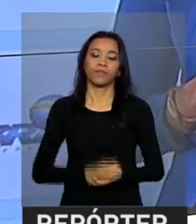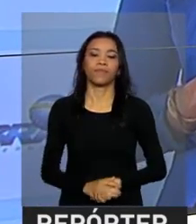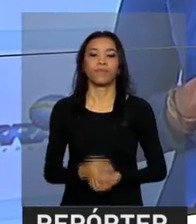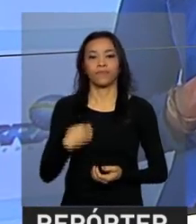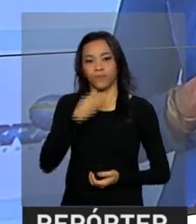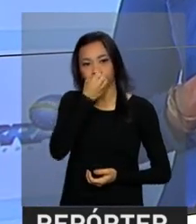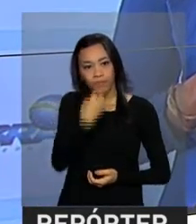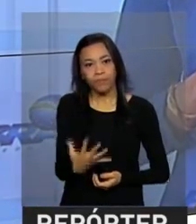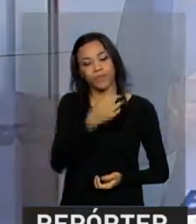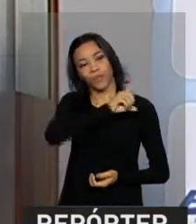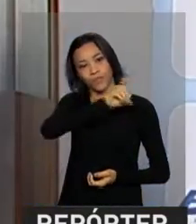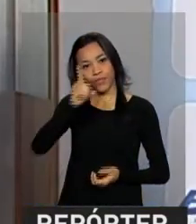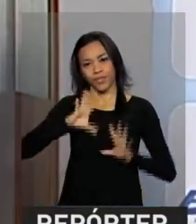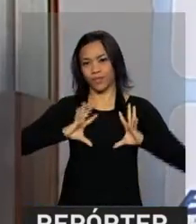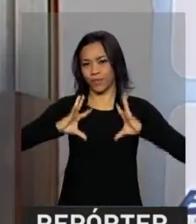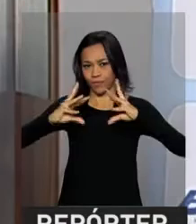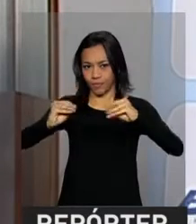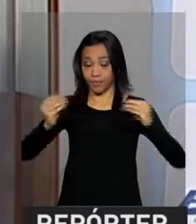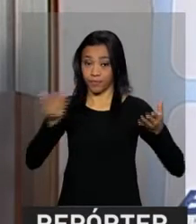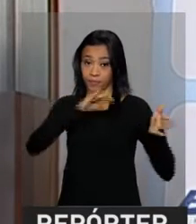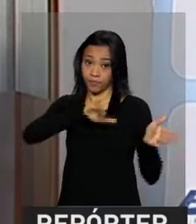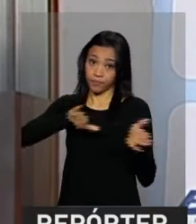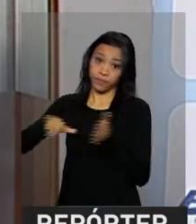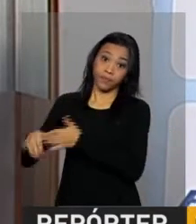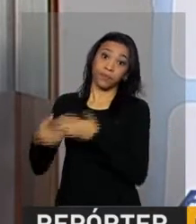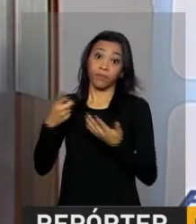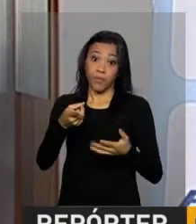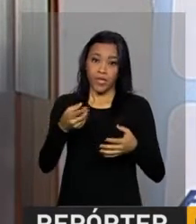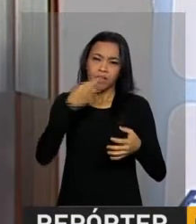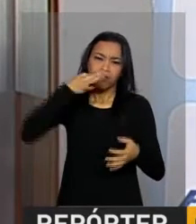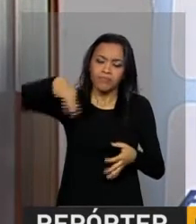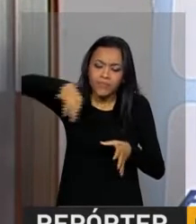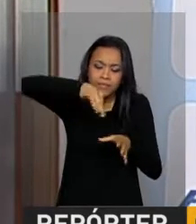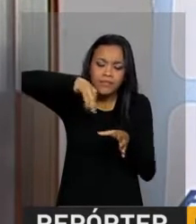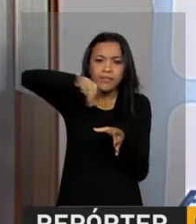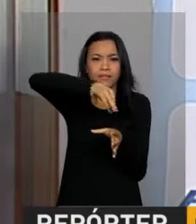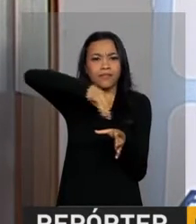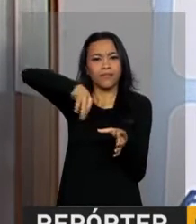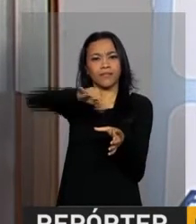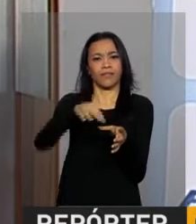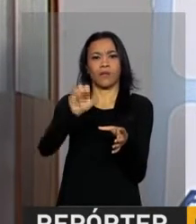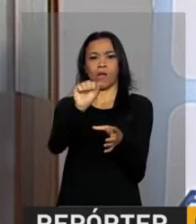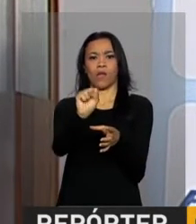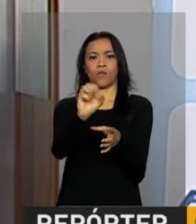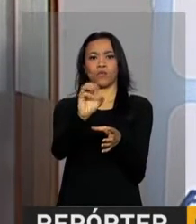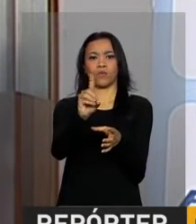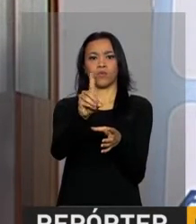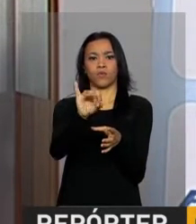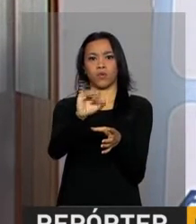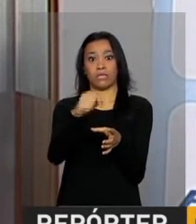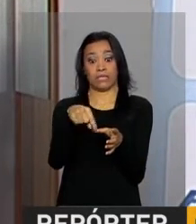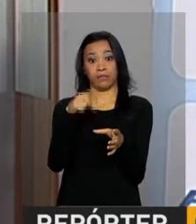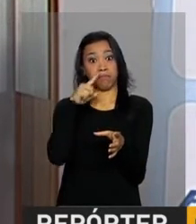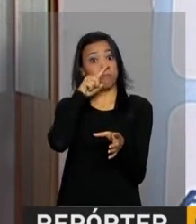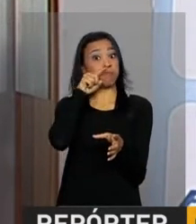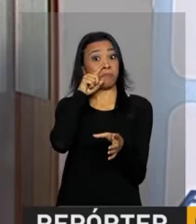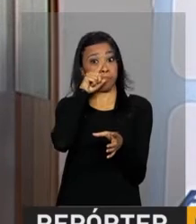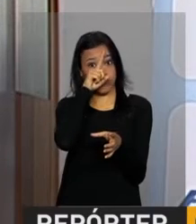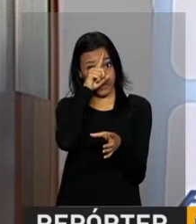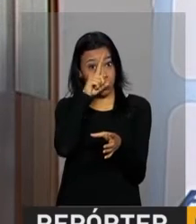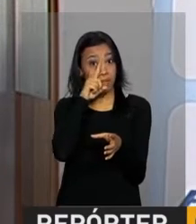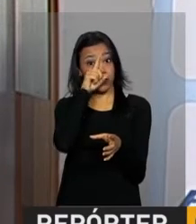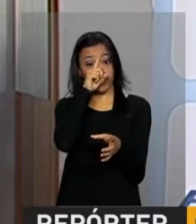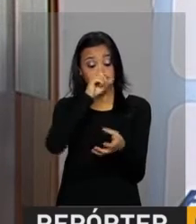Bom dia, Daniele. Bom dia a todos. A ingestão de sódio é um dos principais fatores de risco para doenças como